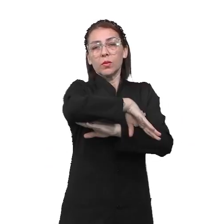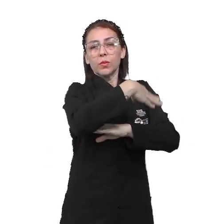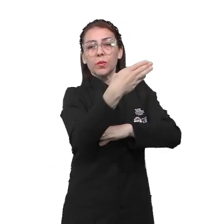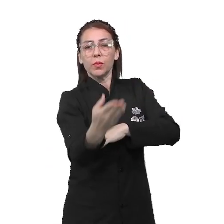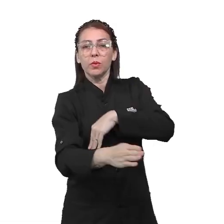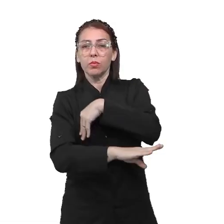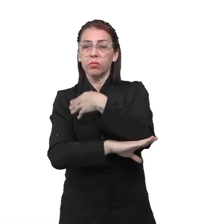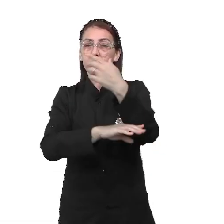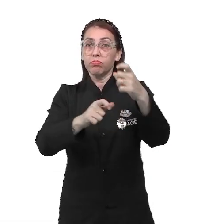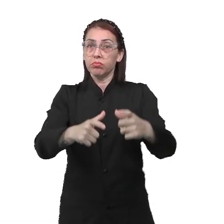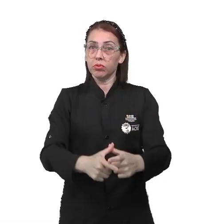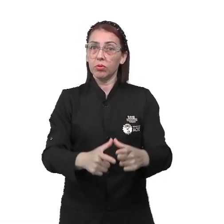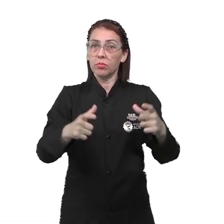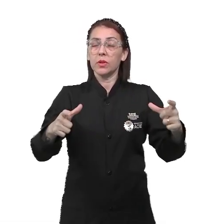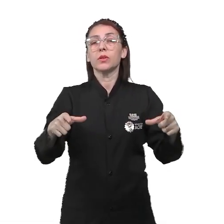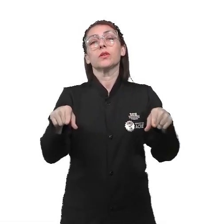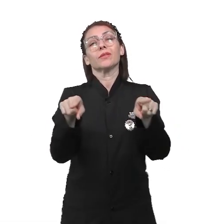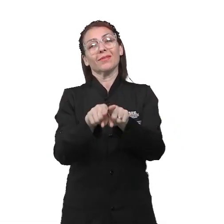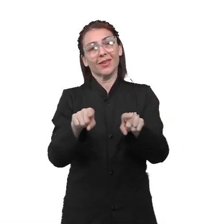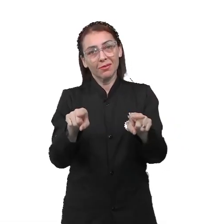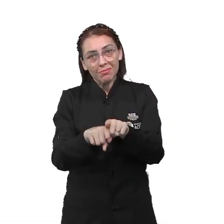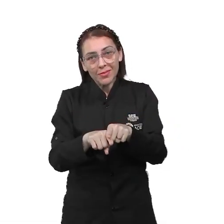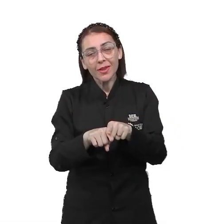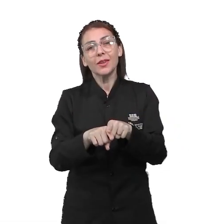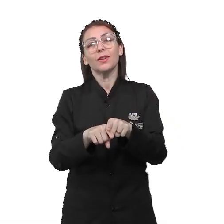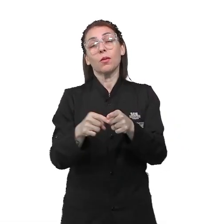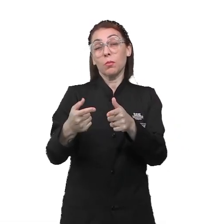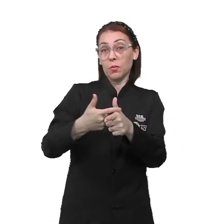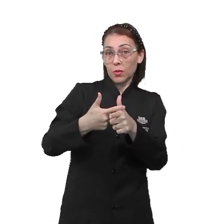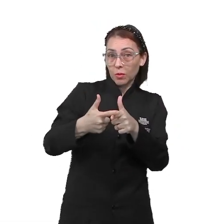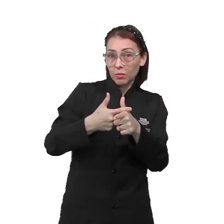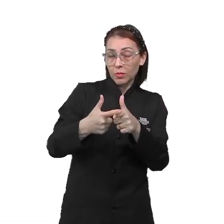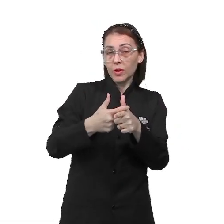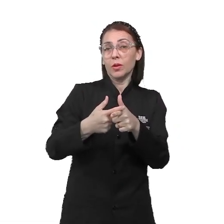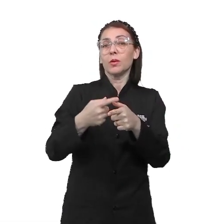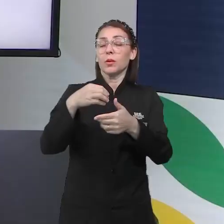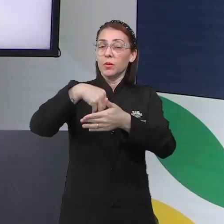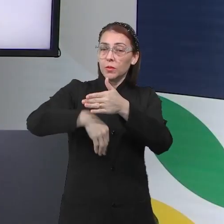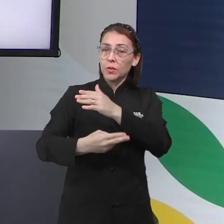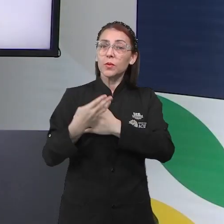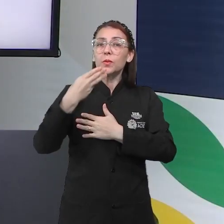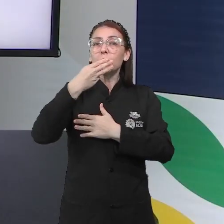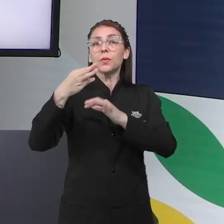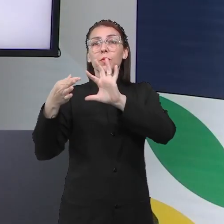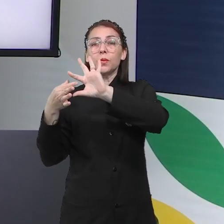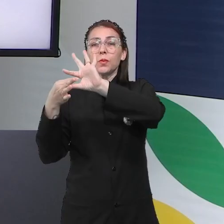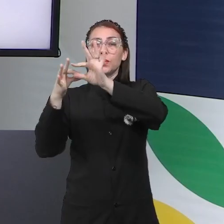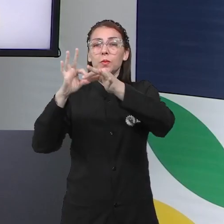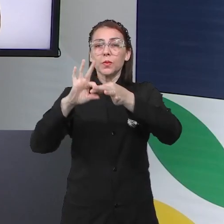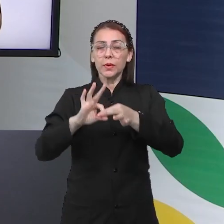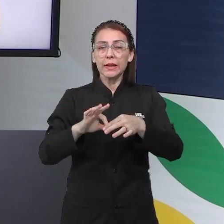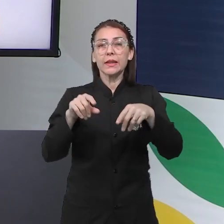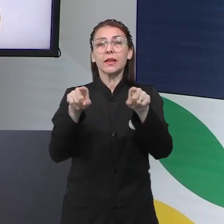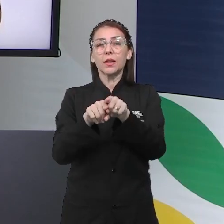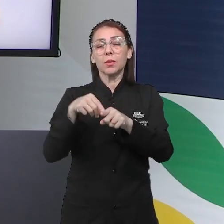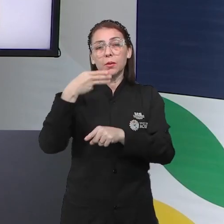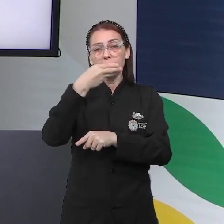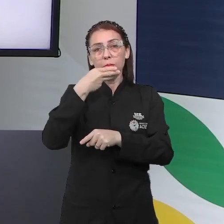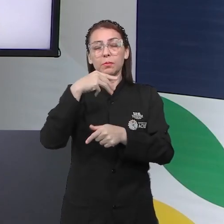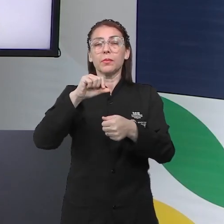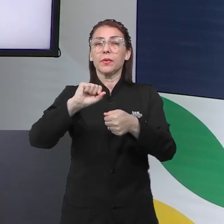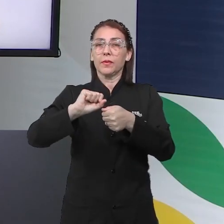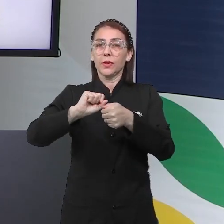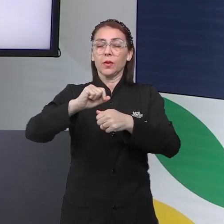larga escala da Mata Atlântica brasileira. Porque o ciclo da cana-de-açúcar, ele também é feito